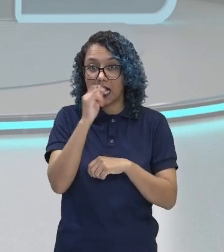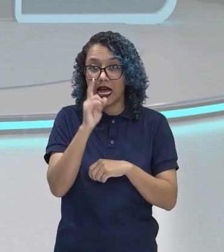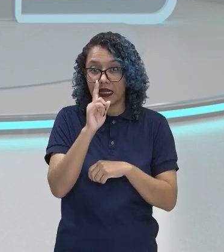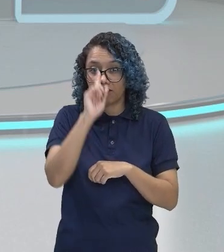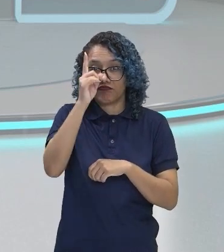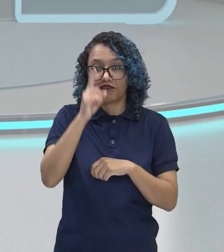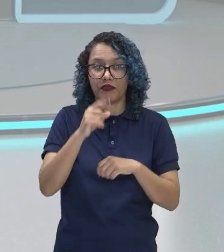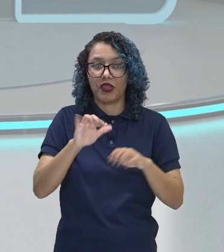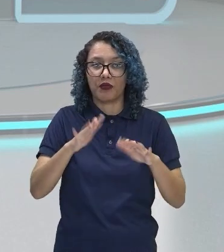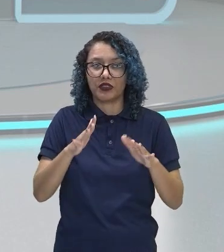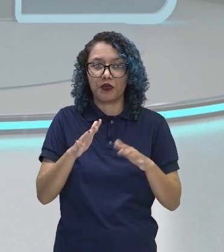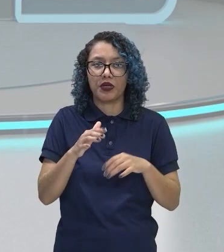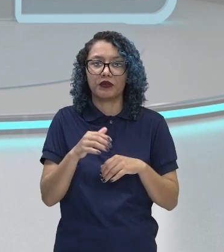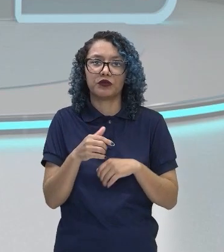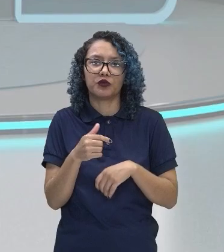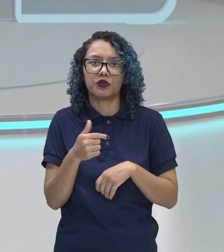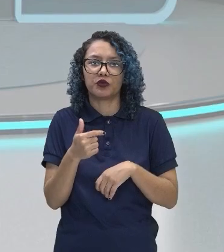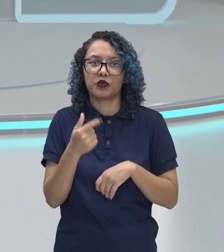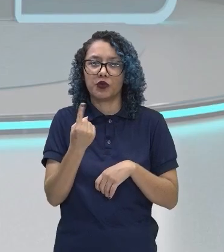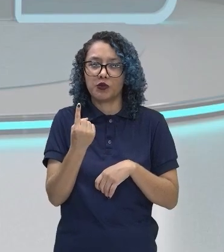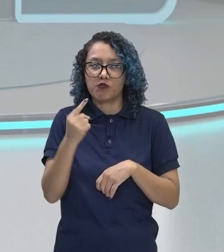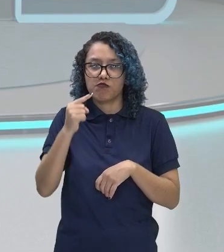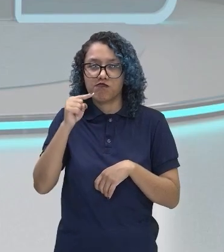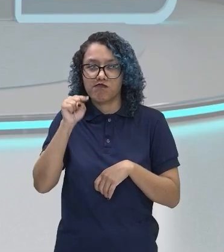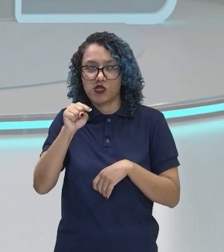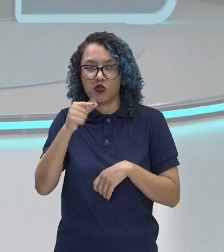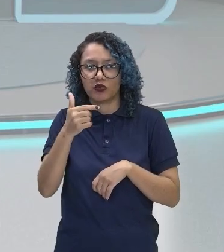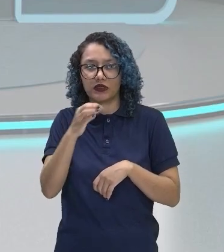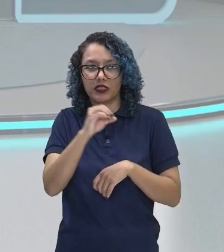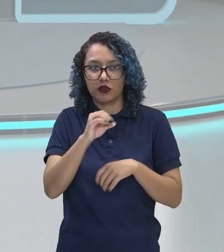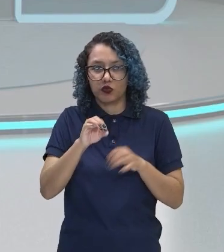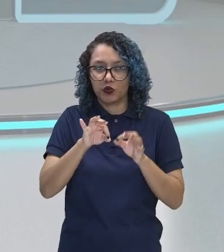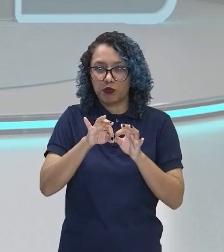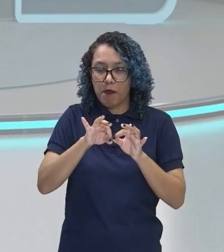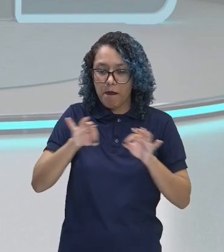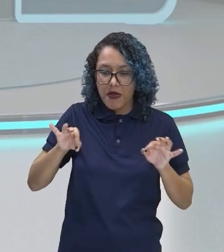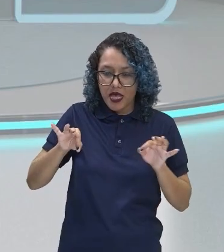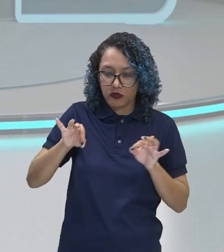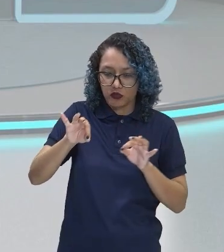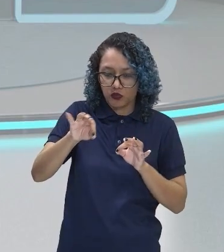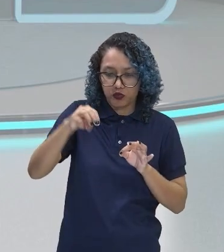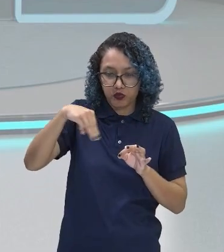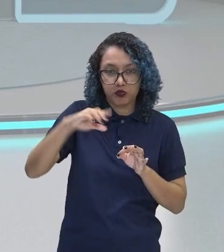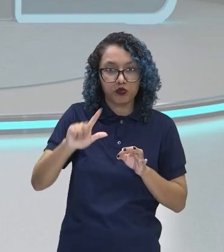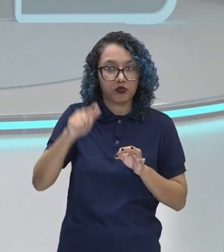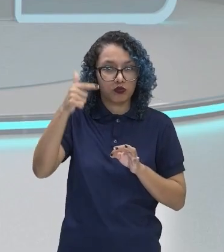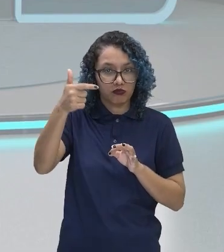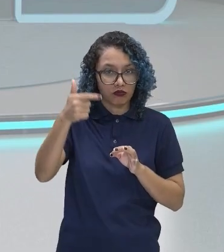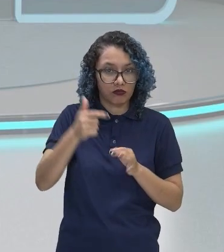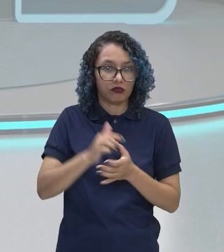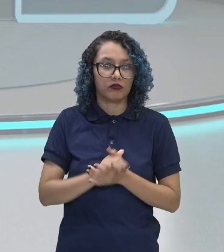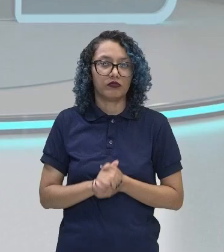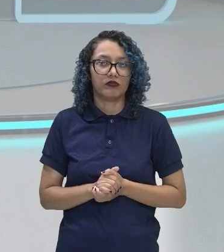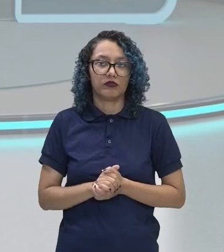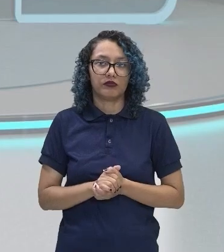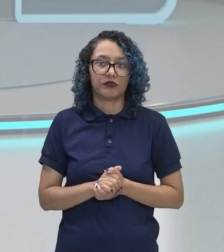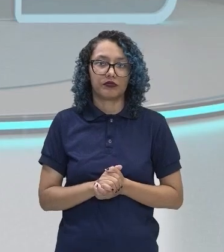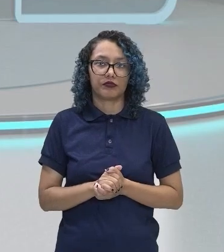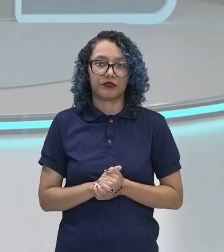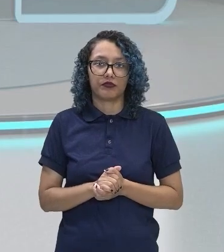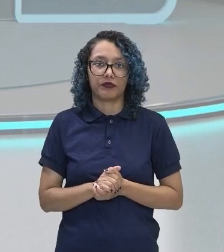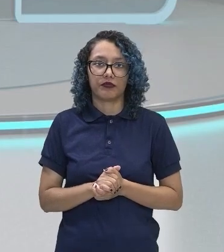1.200 metros quadrados. The world is full of incredible records. O mundo é cheio